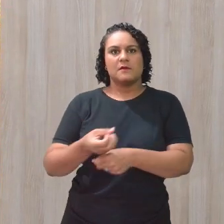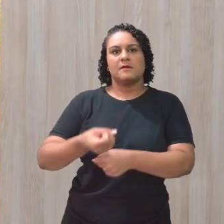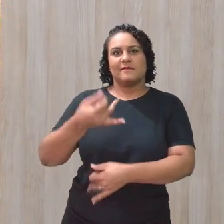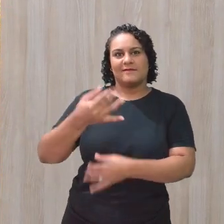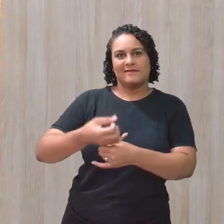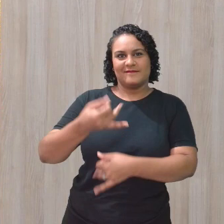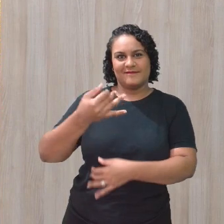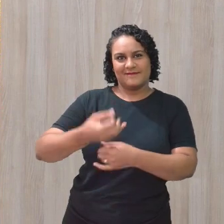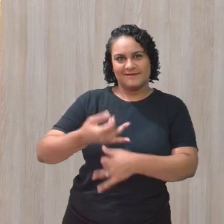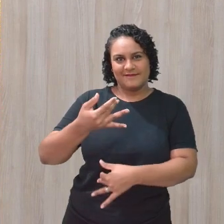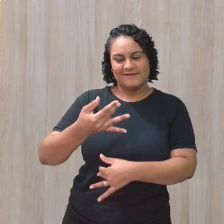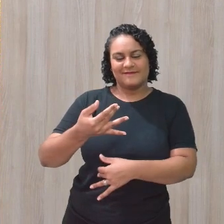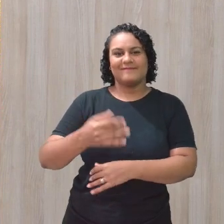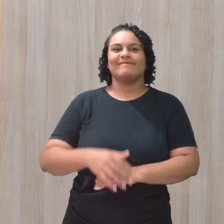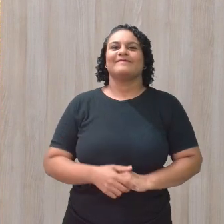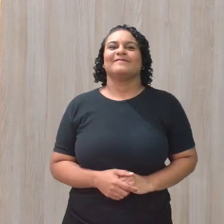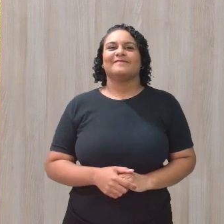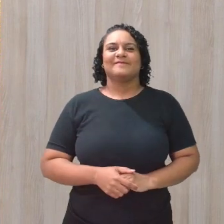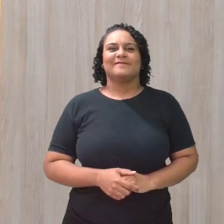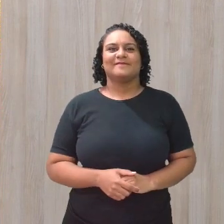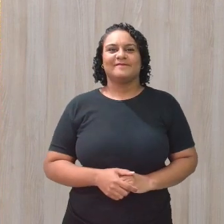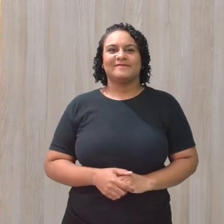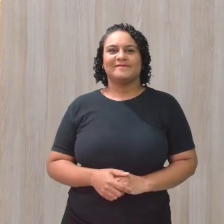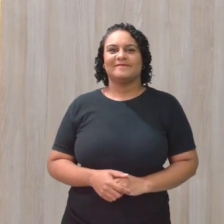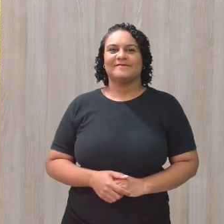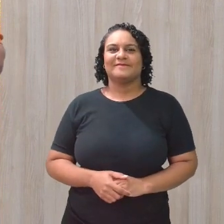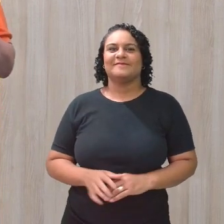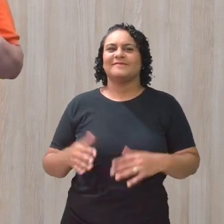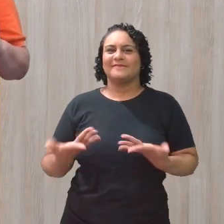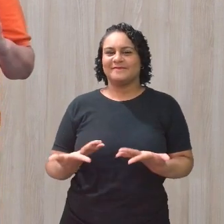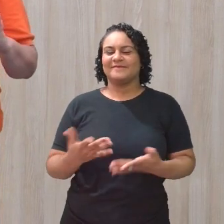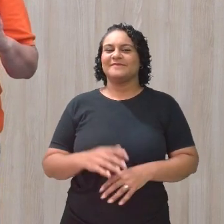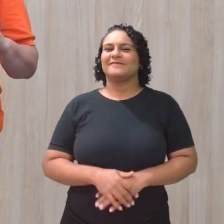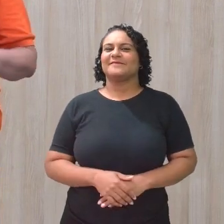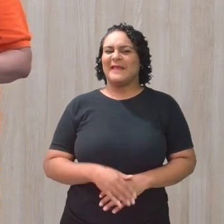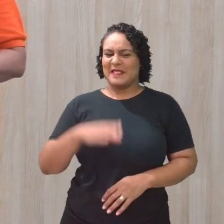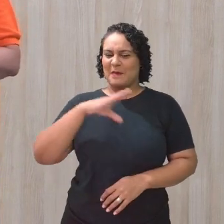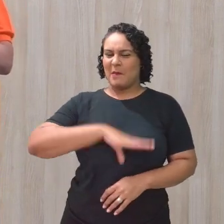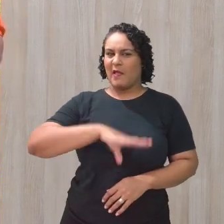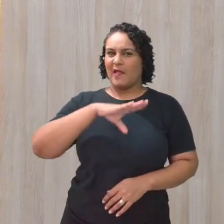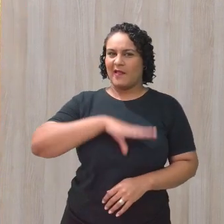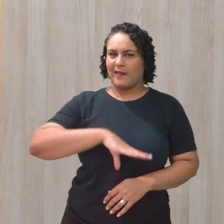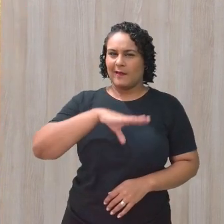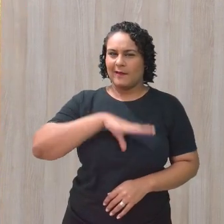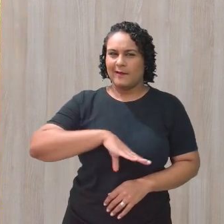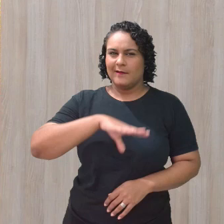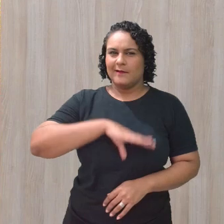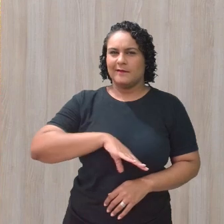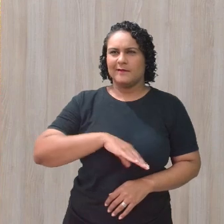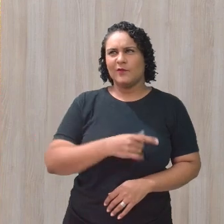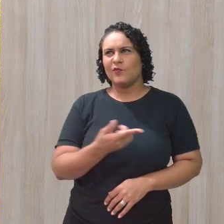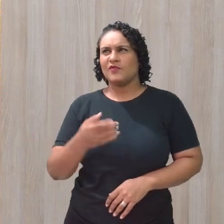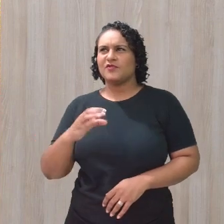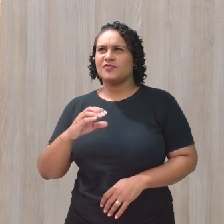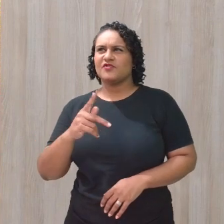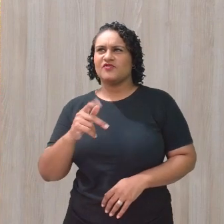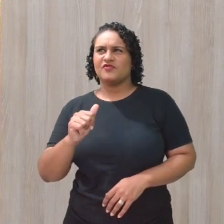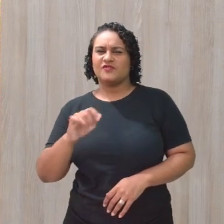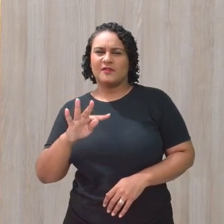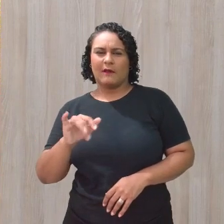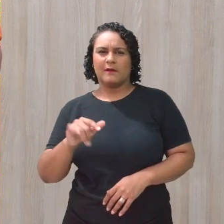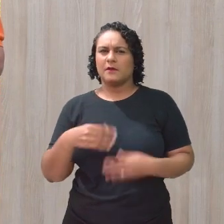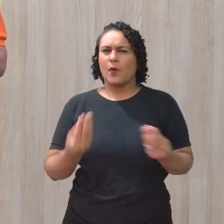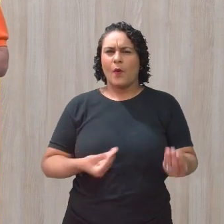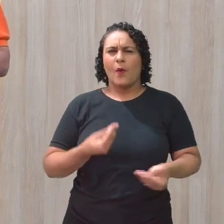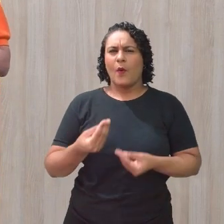chat com vocês, essa língua portuguesa, não é? Uns chamam chat, outros chat,